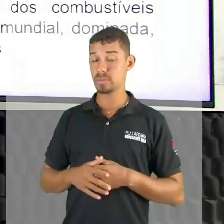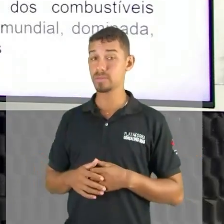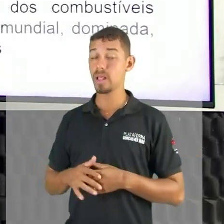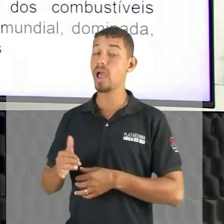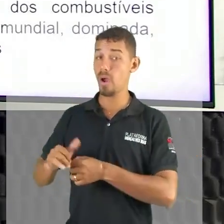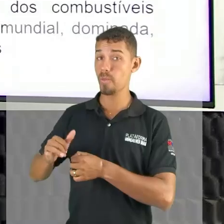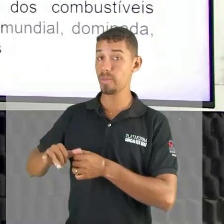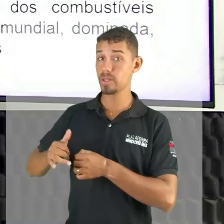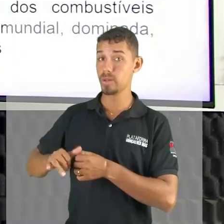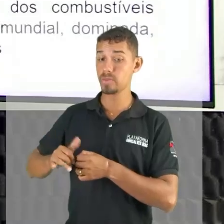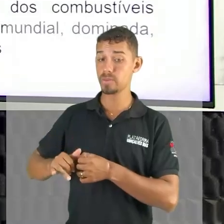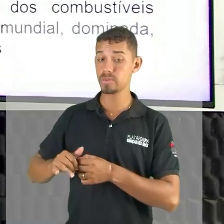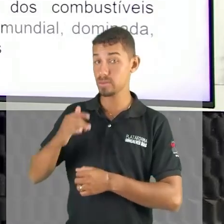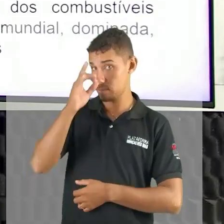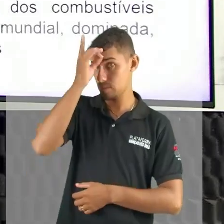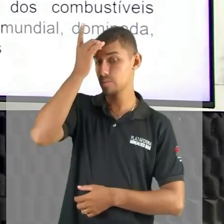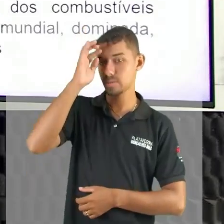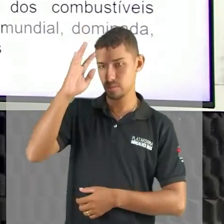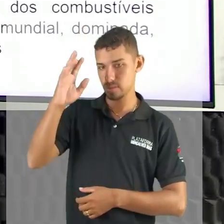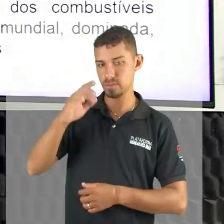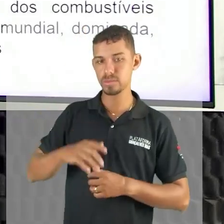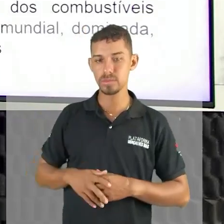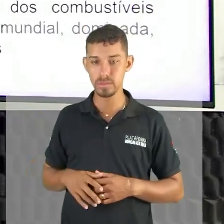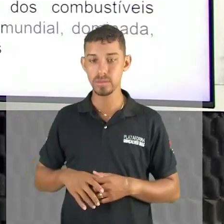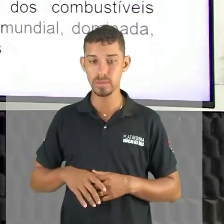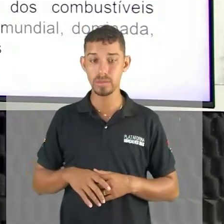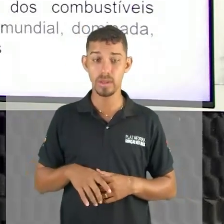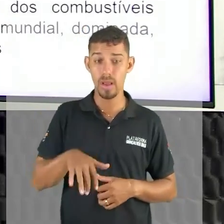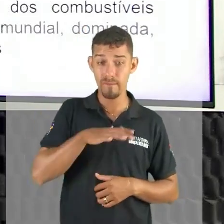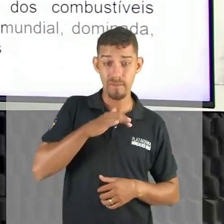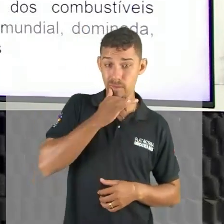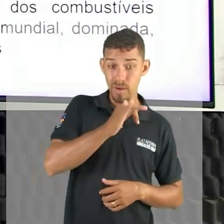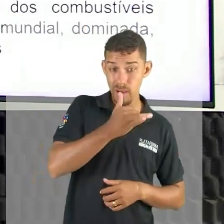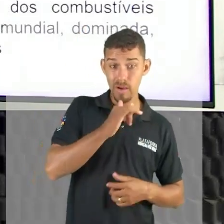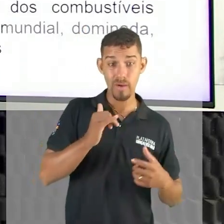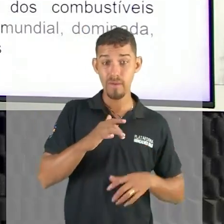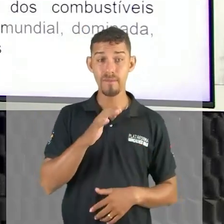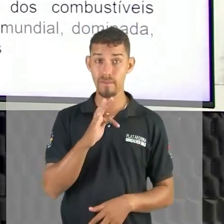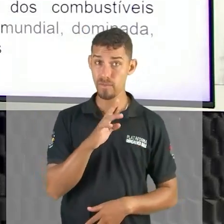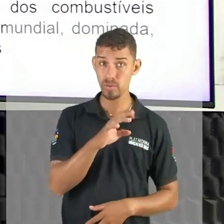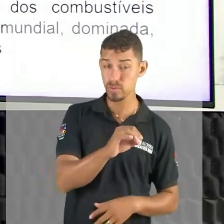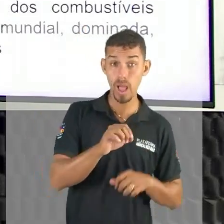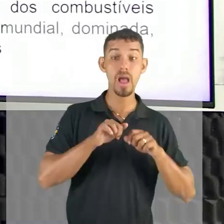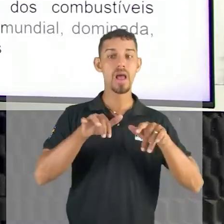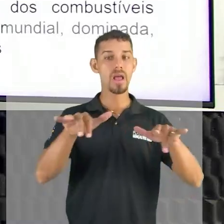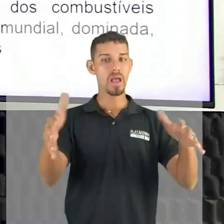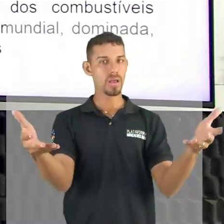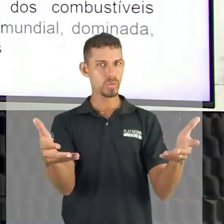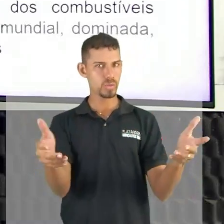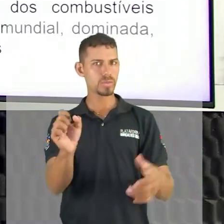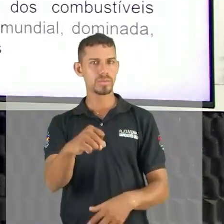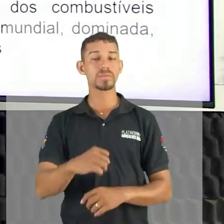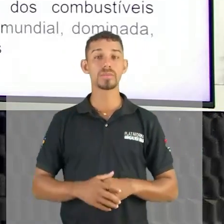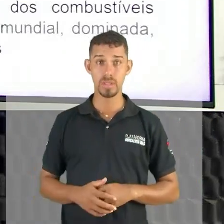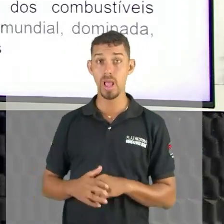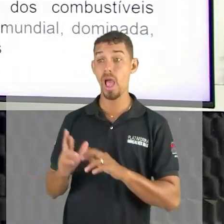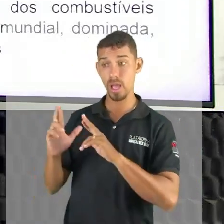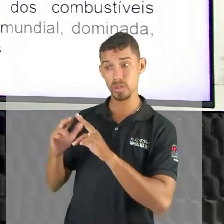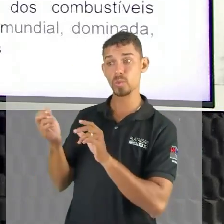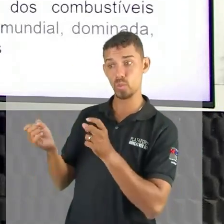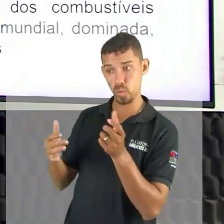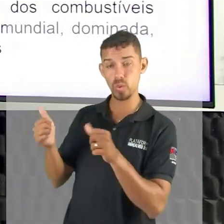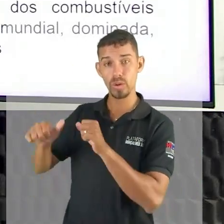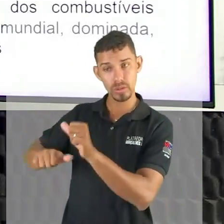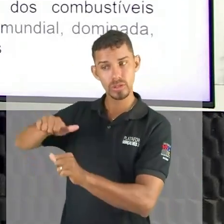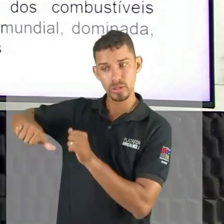é o petróleo, só para você ter uma ideia. As fontes energéticas agora estão sendo expandidas, as renováveis. As